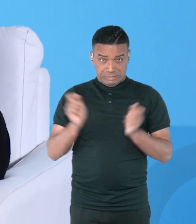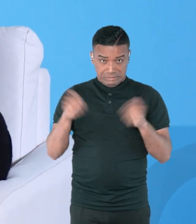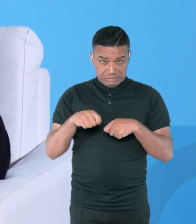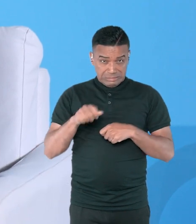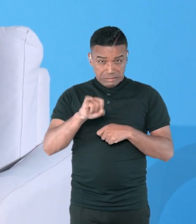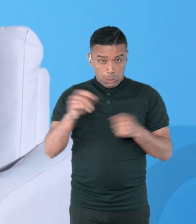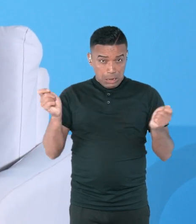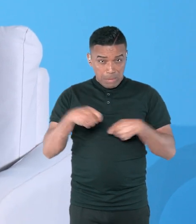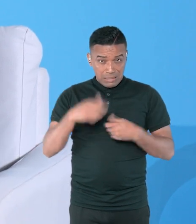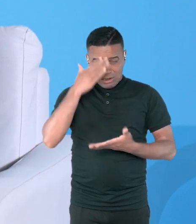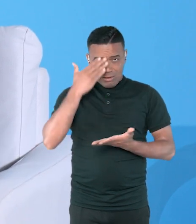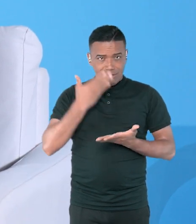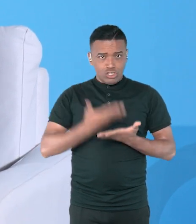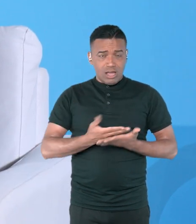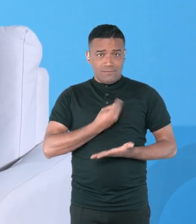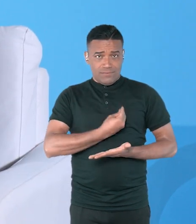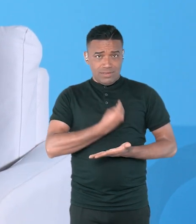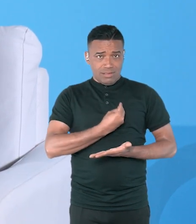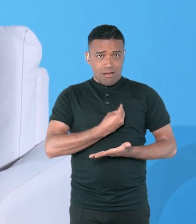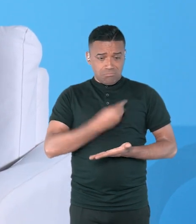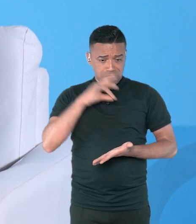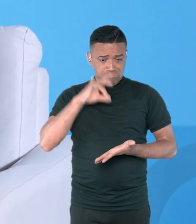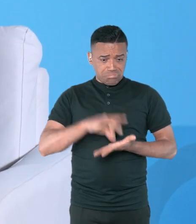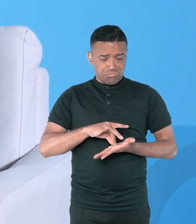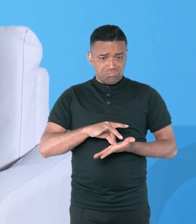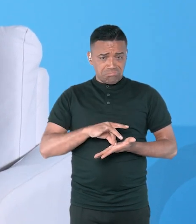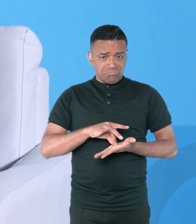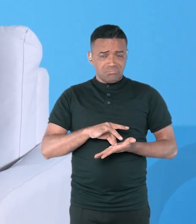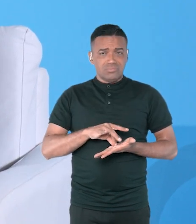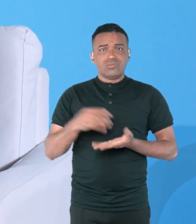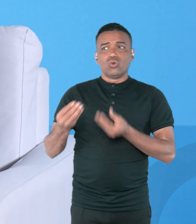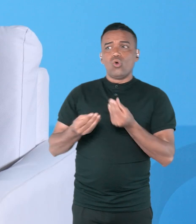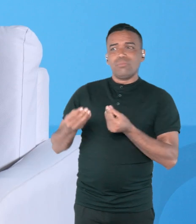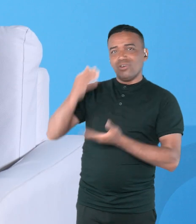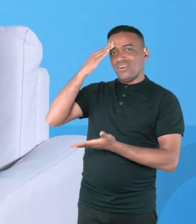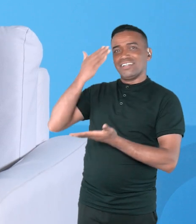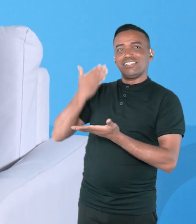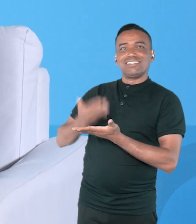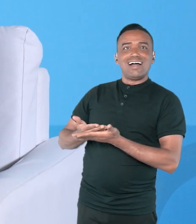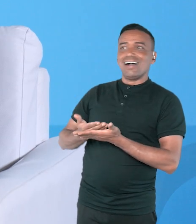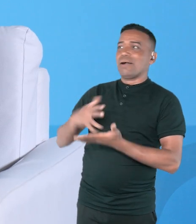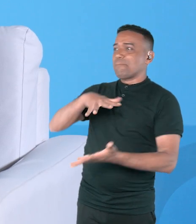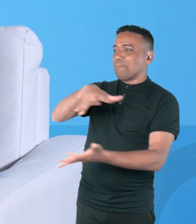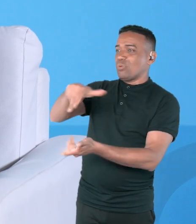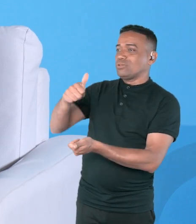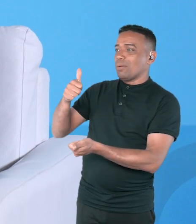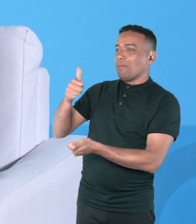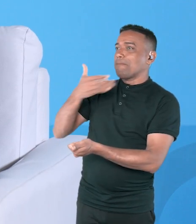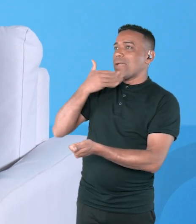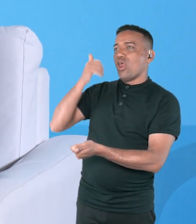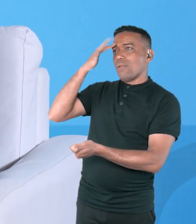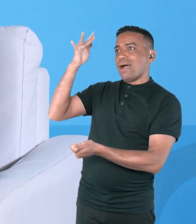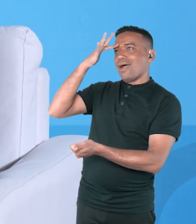Se eu sou capaz de acreditar nessa vida real, como eu não vou ser capaz de acreditar no mundo melhor que eu sou